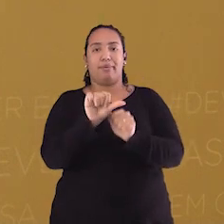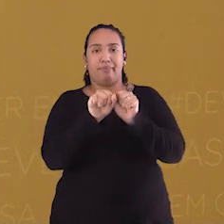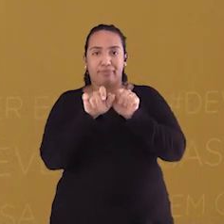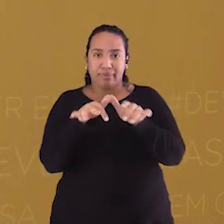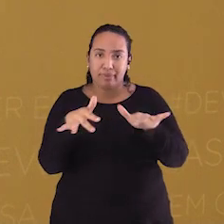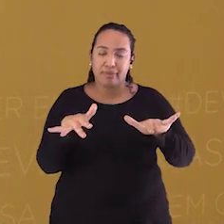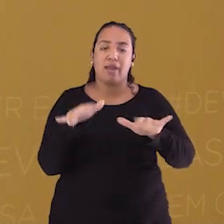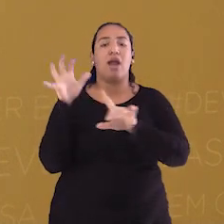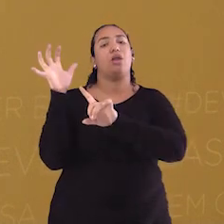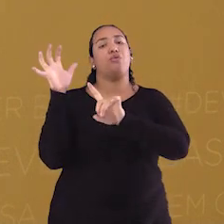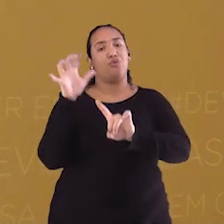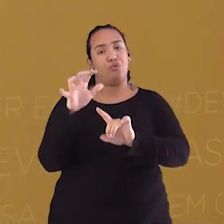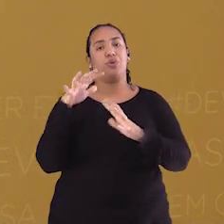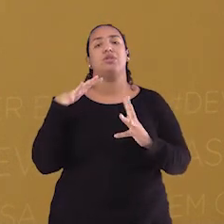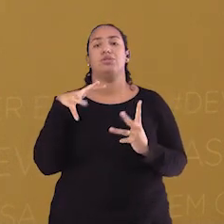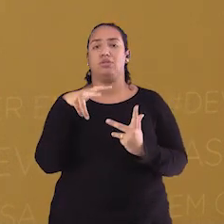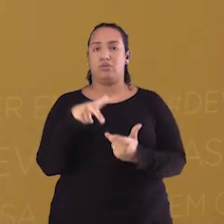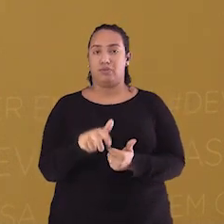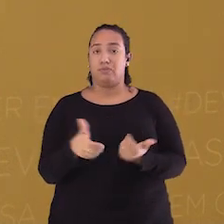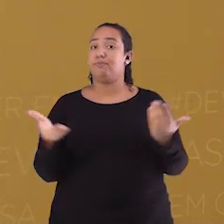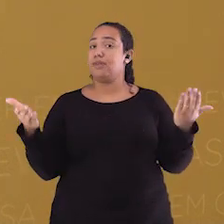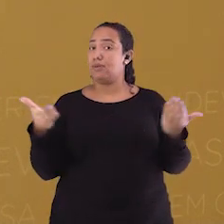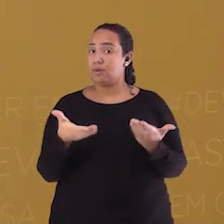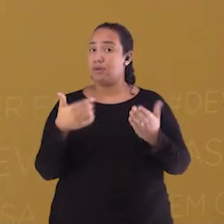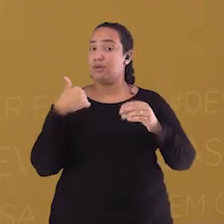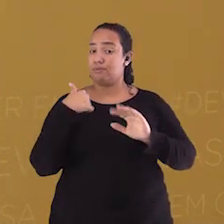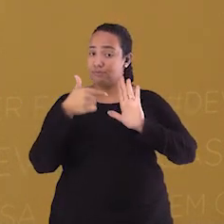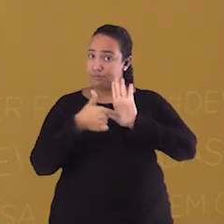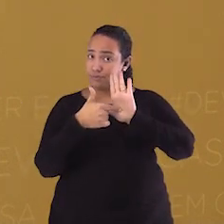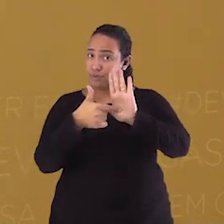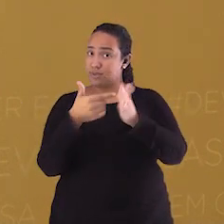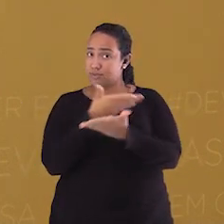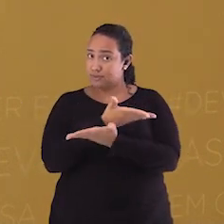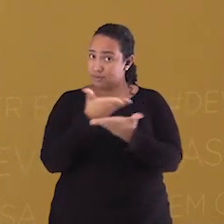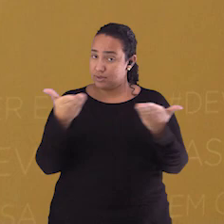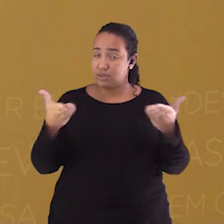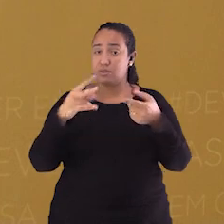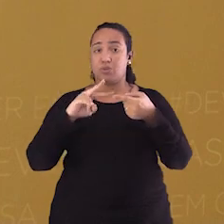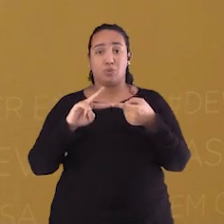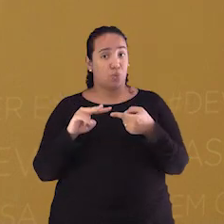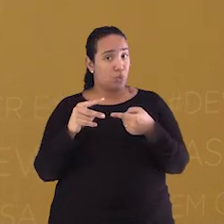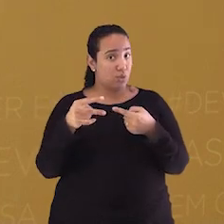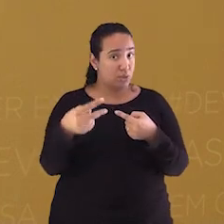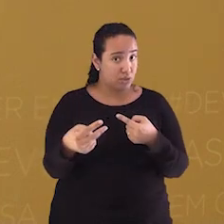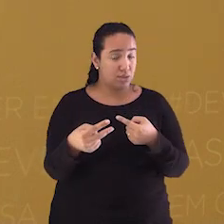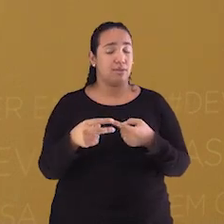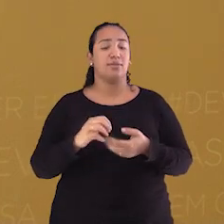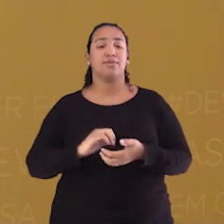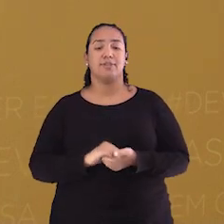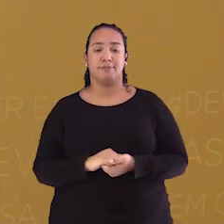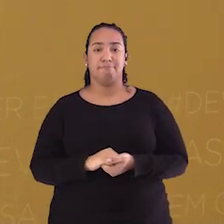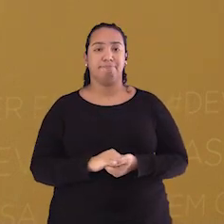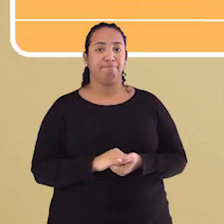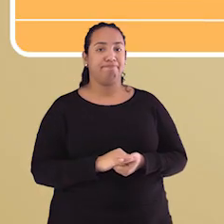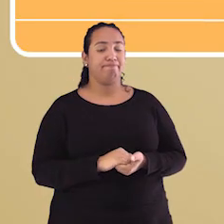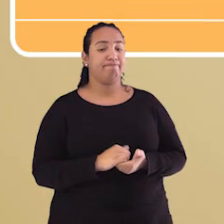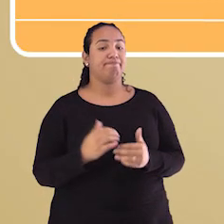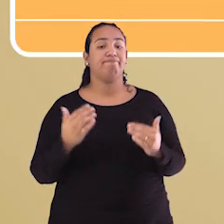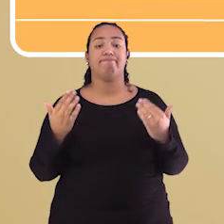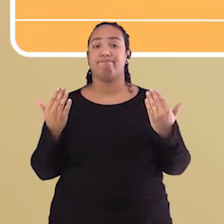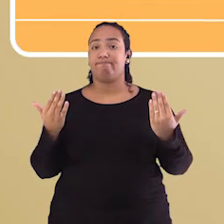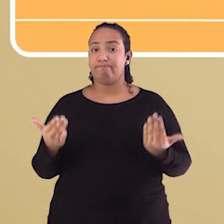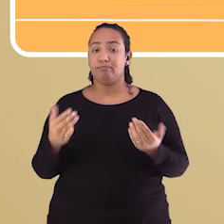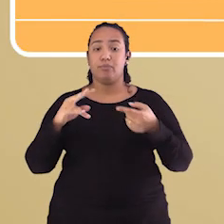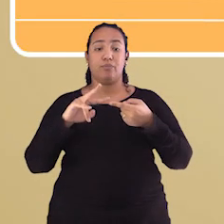no planeta. Vem comigo que eu vou te apresentar algumas consequências do derretimento das geleiras.